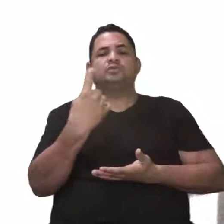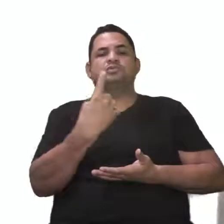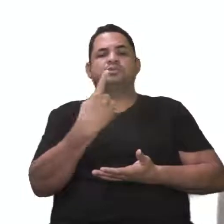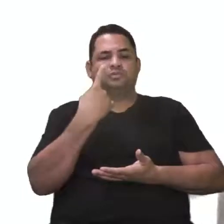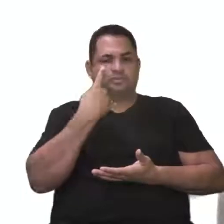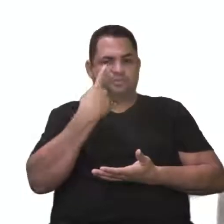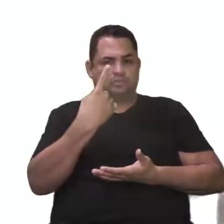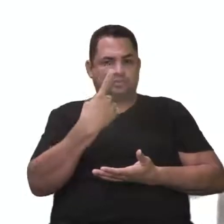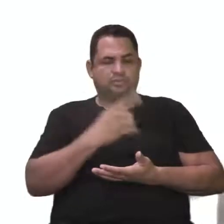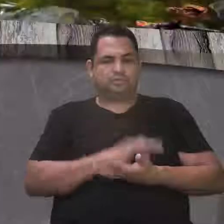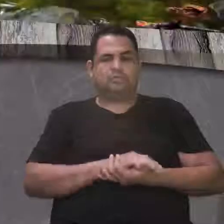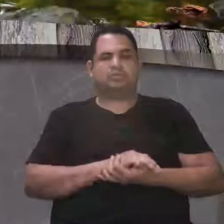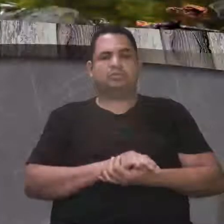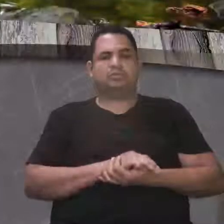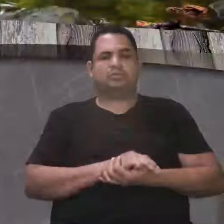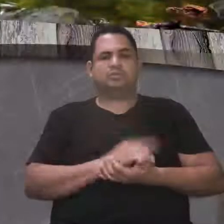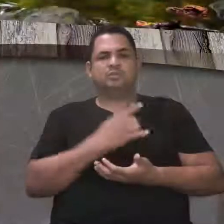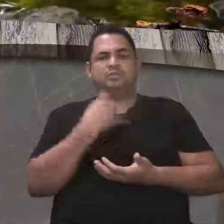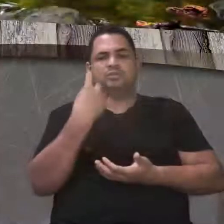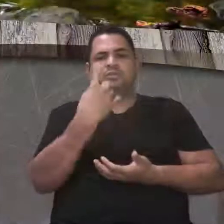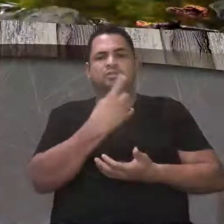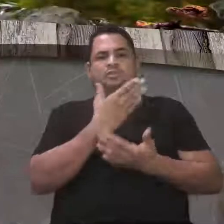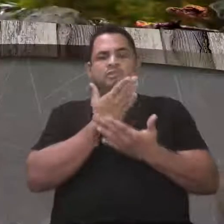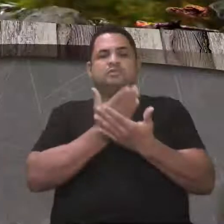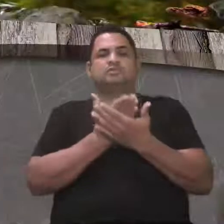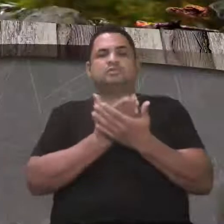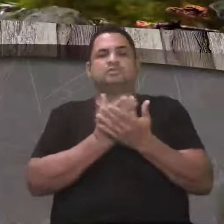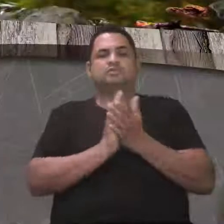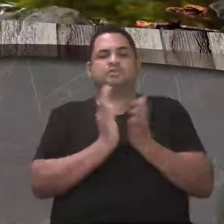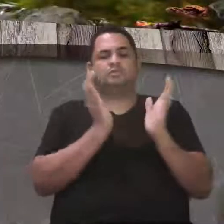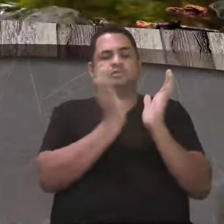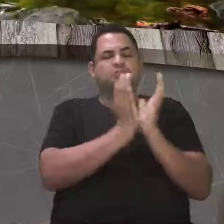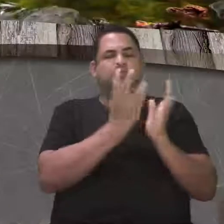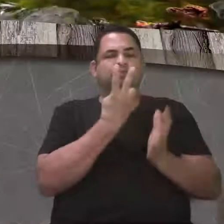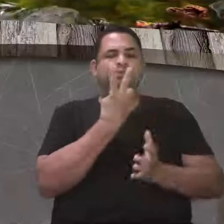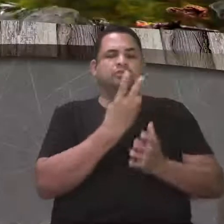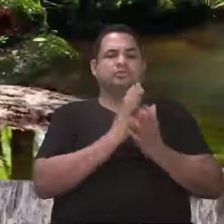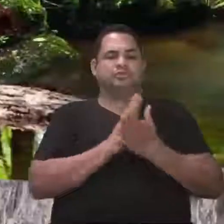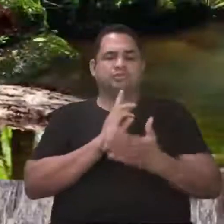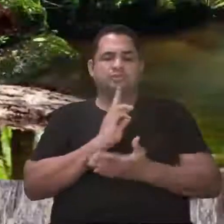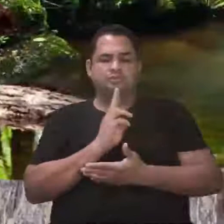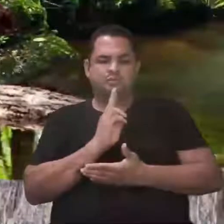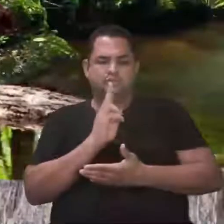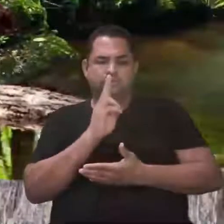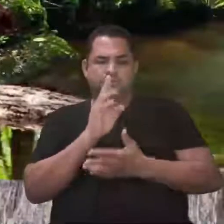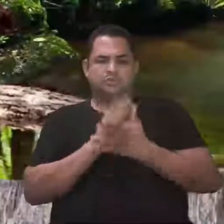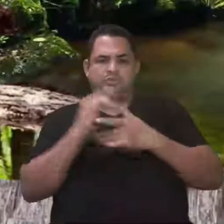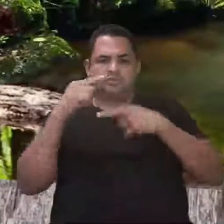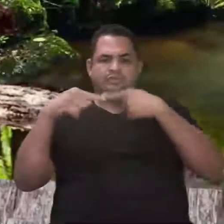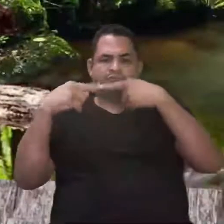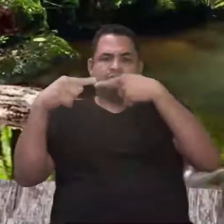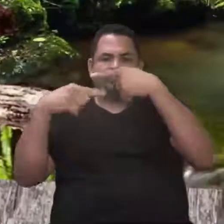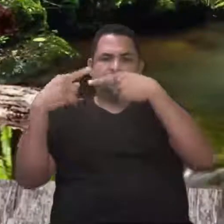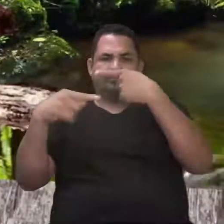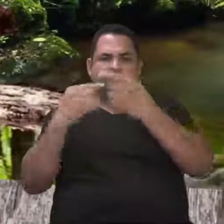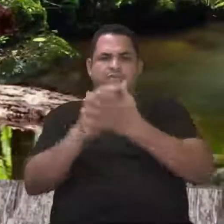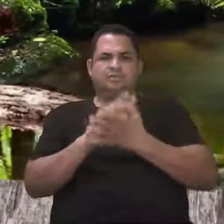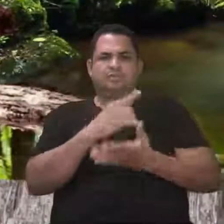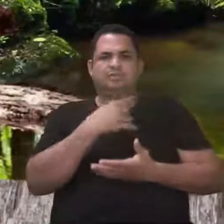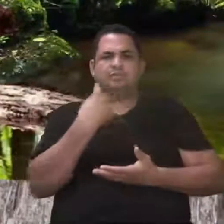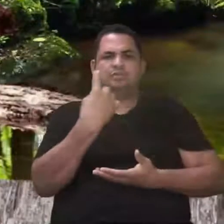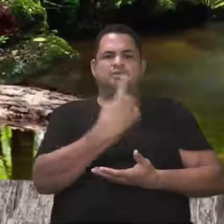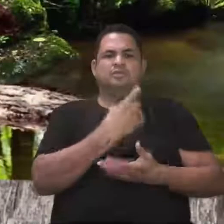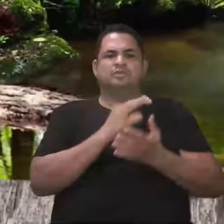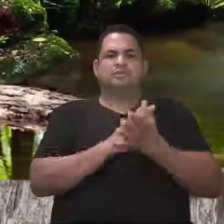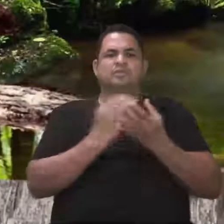aqui para mim, nós estamos estudando na unidade 2 do processo evolutivo. Então, nós estamos